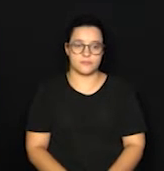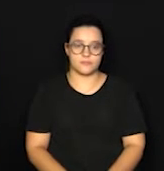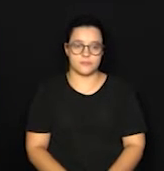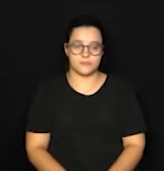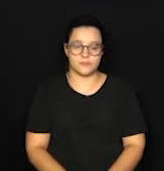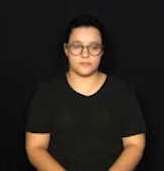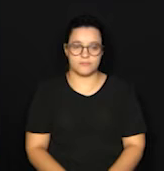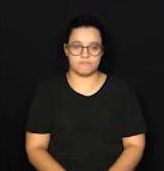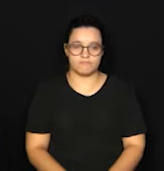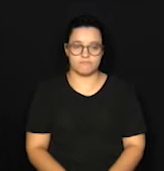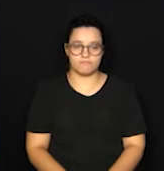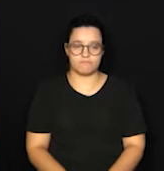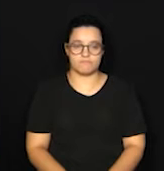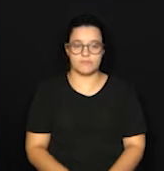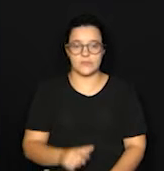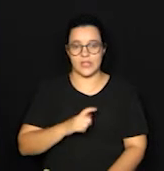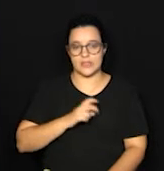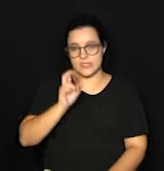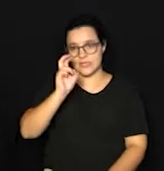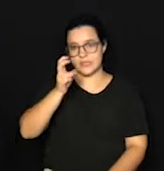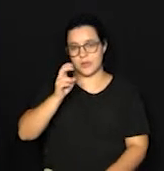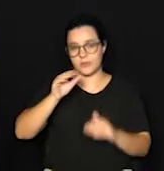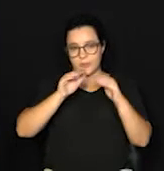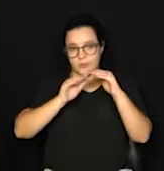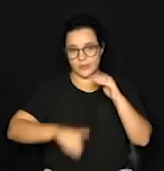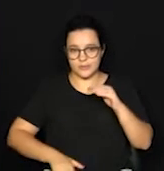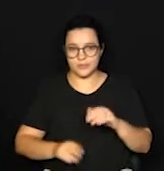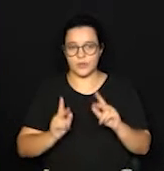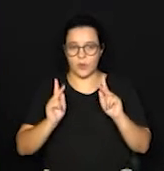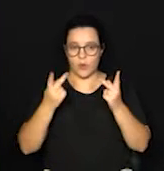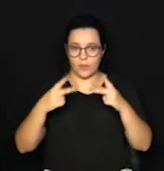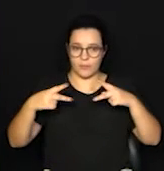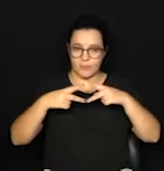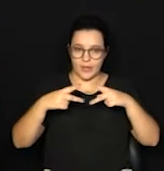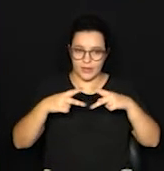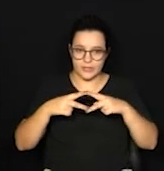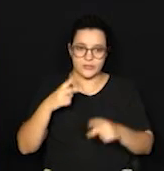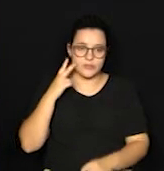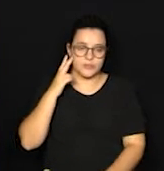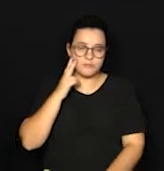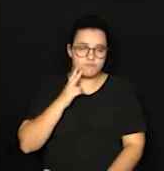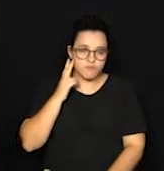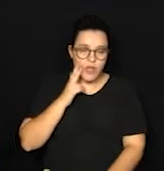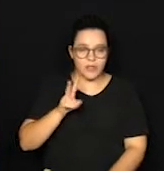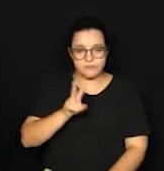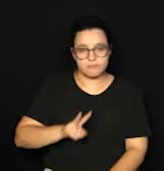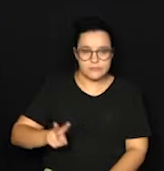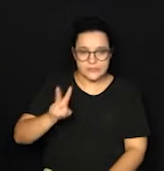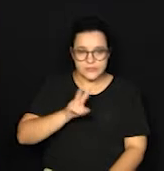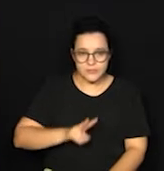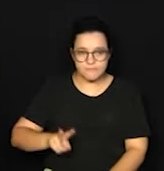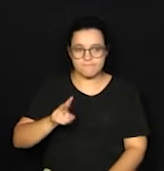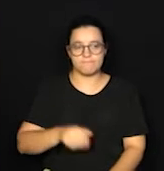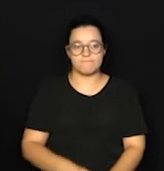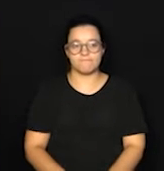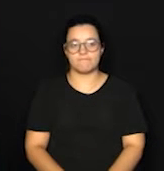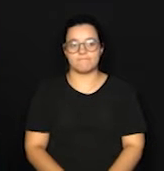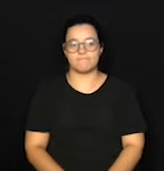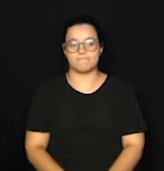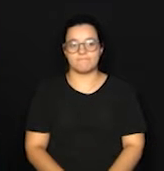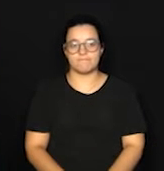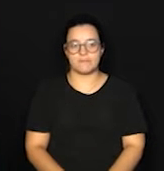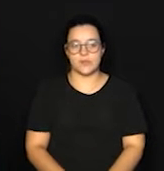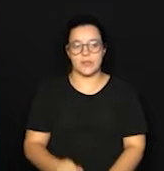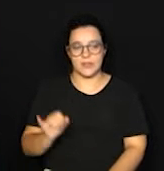6.180. Abaixo de 5.000 nós temos Hortolândia, Paulínia, Valinhos, Vinhedo. Na sequência